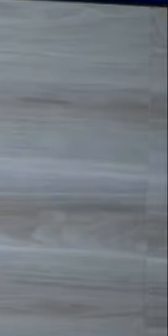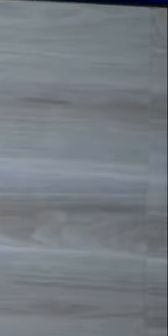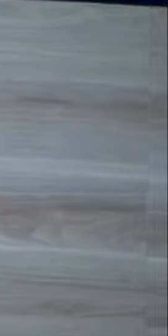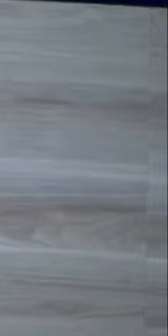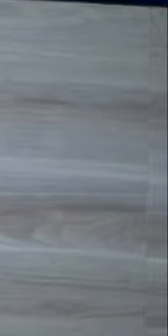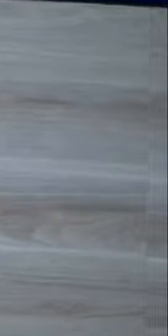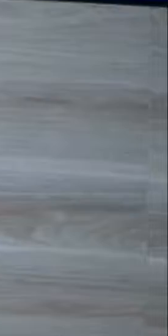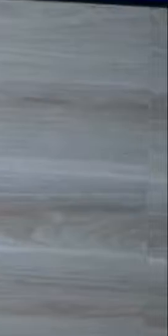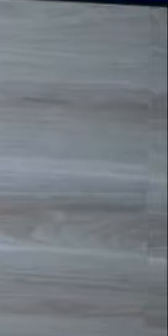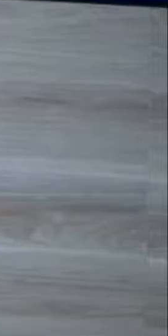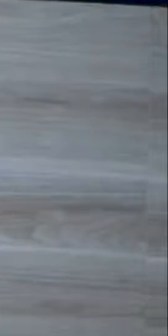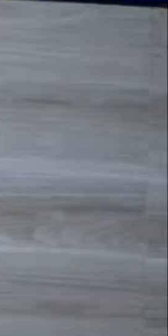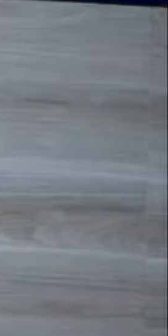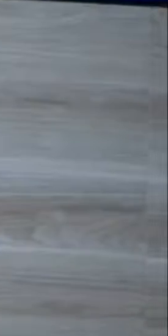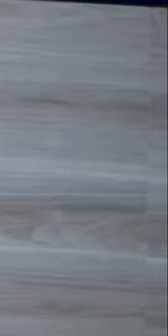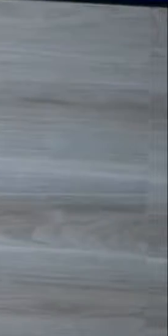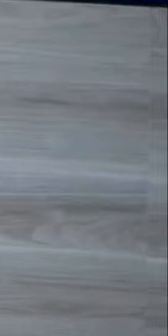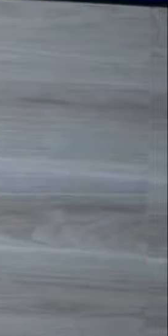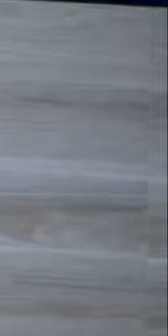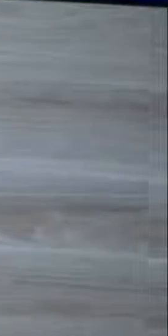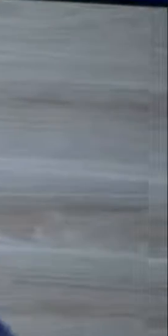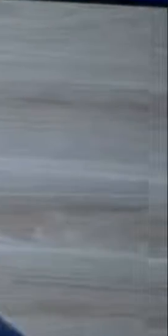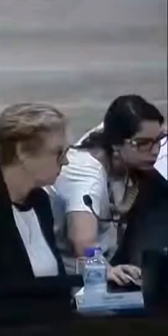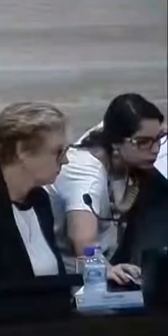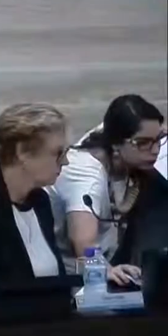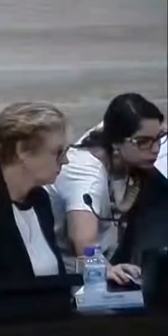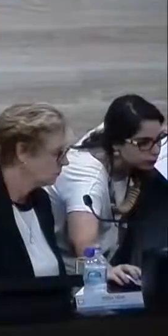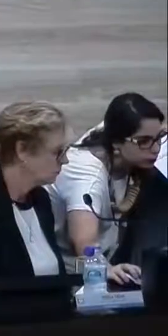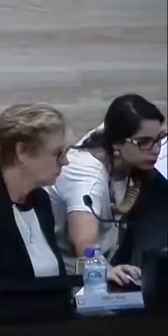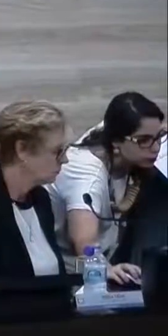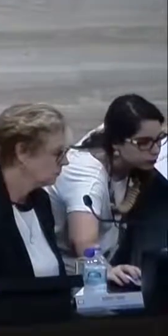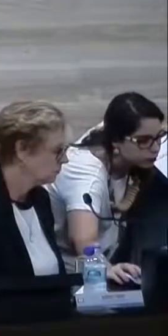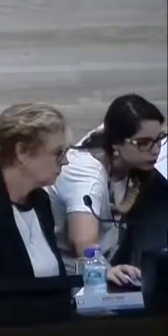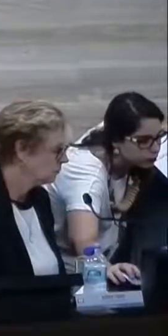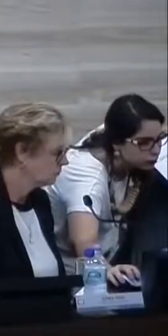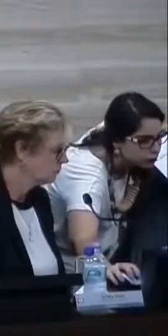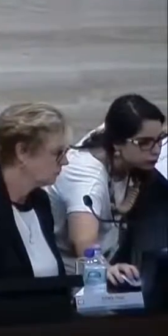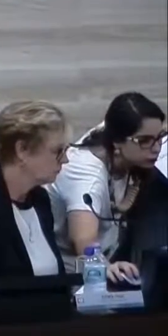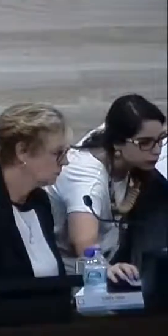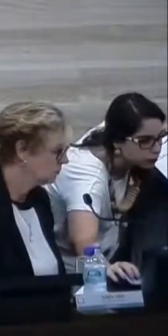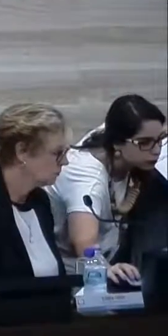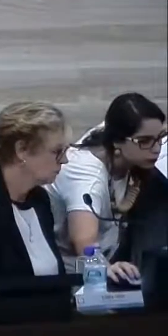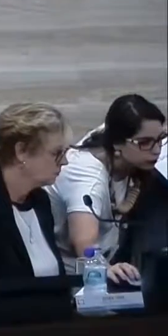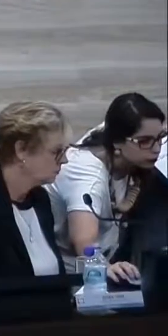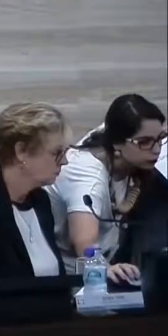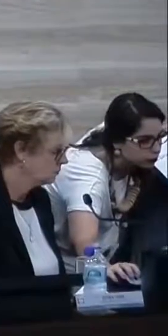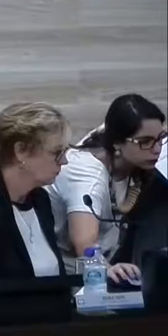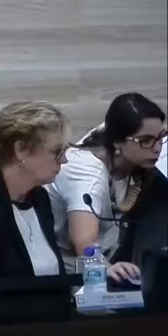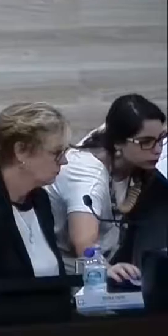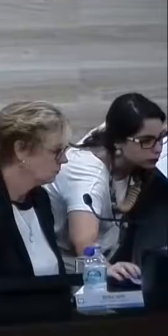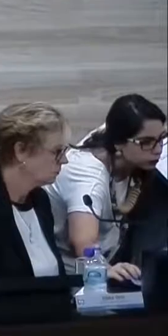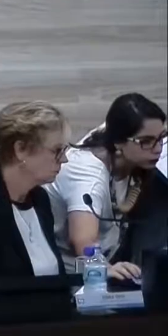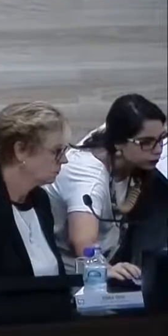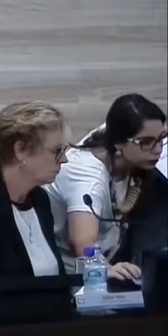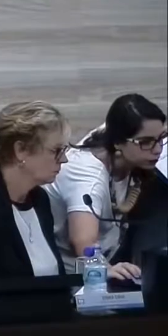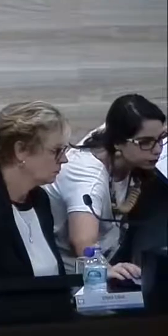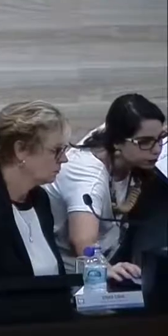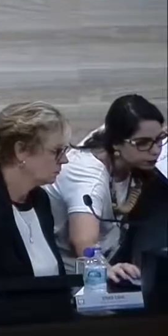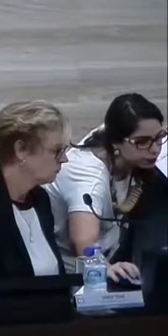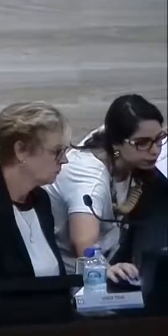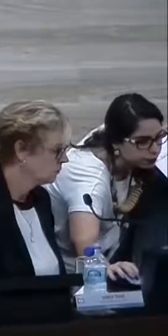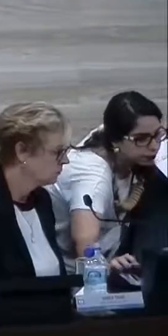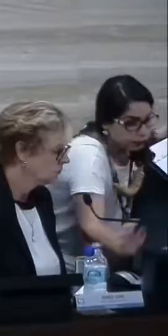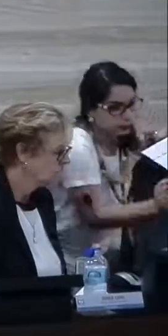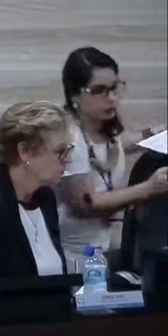Então, somente isso, presidente. Obrigado. Algum outro vereador deseja discutir? Não havendo ao